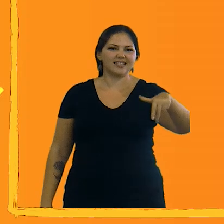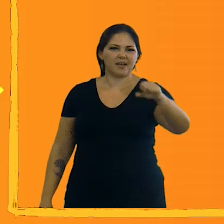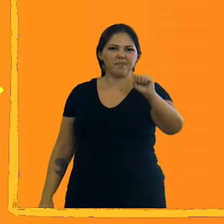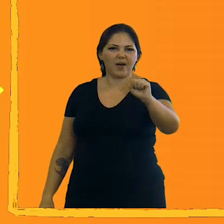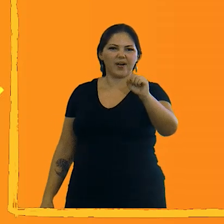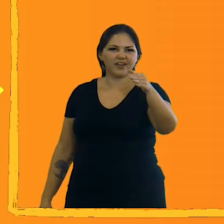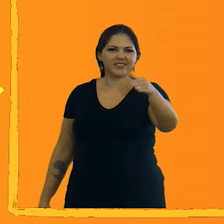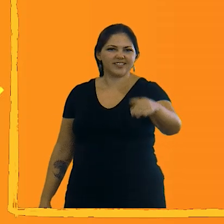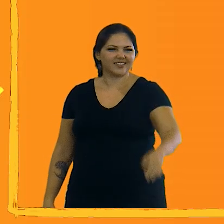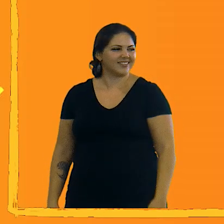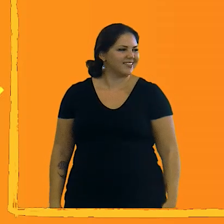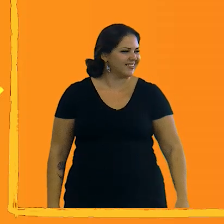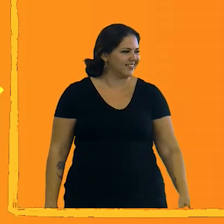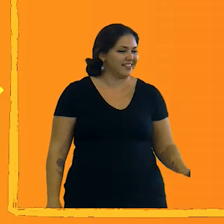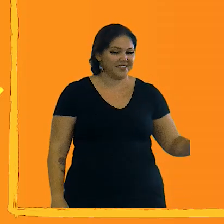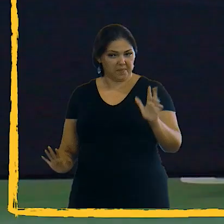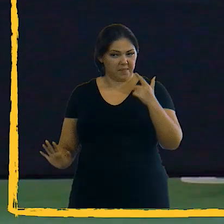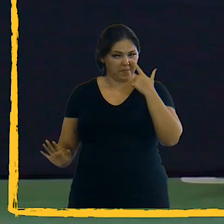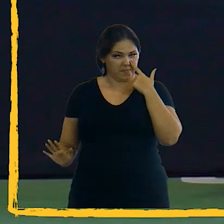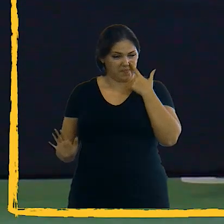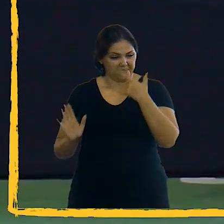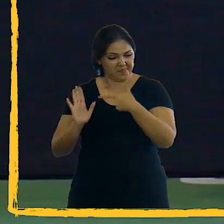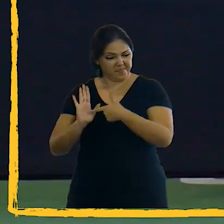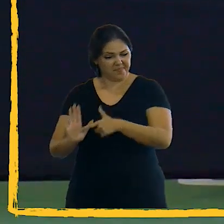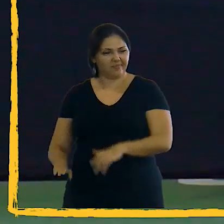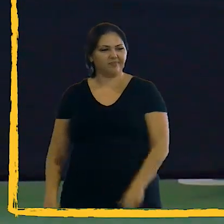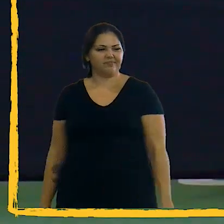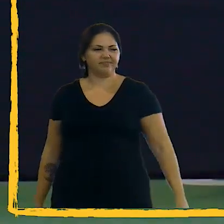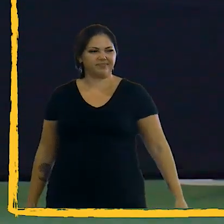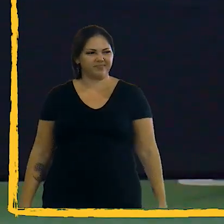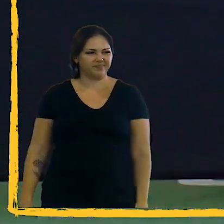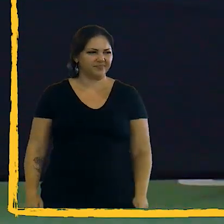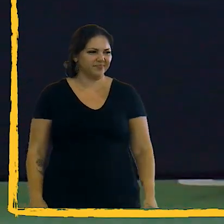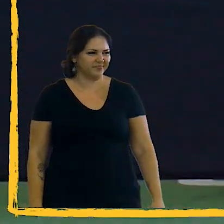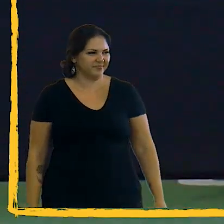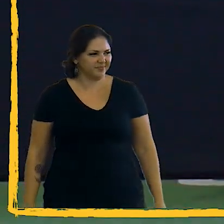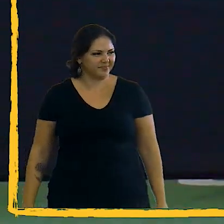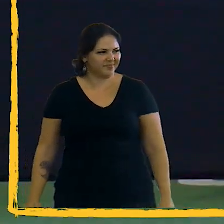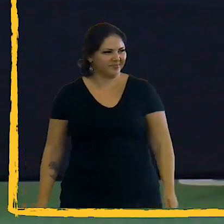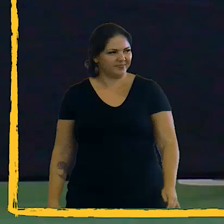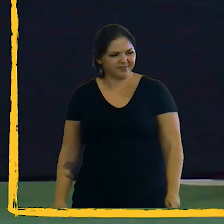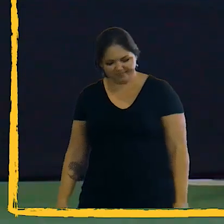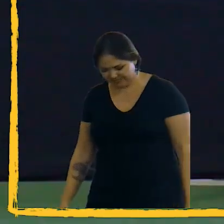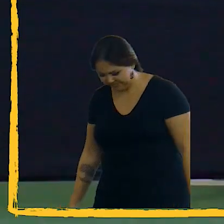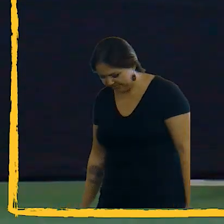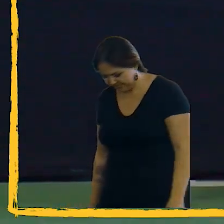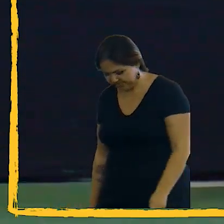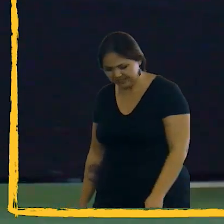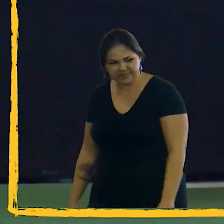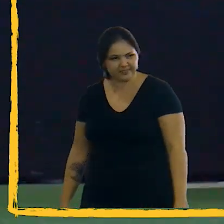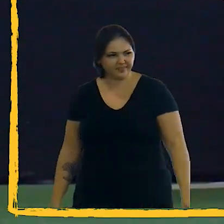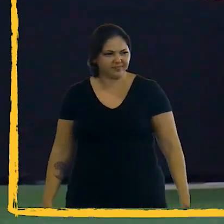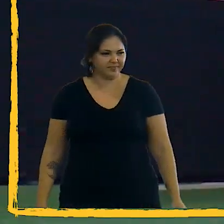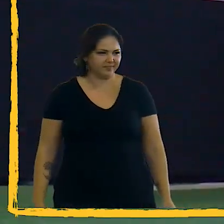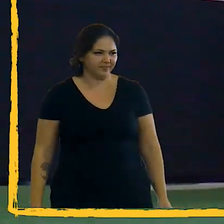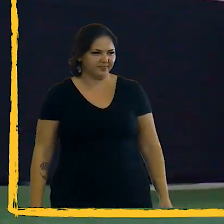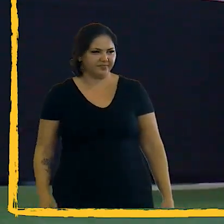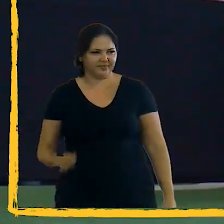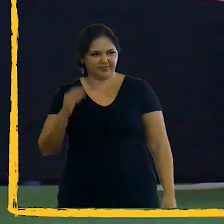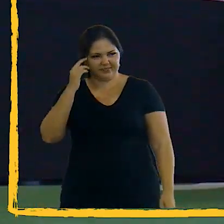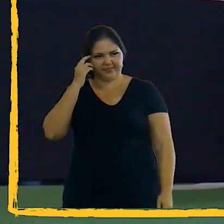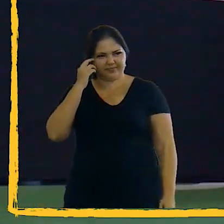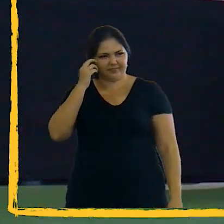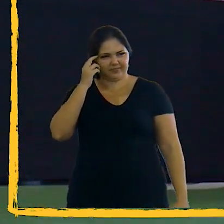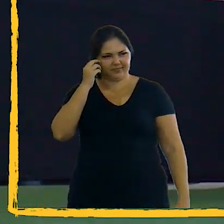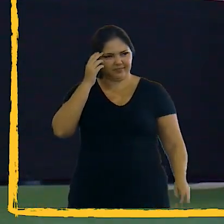Menin aqui rapidinho Olha só atenção atenção tem eu e o amigo aqui ó Como